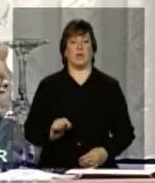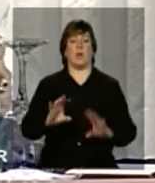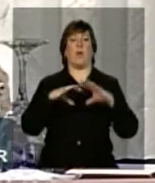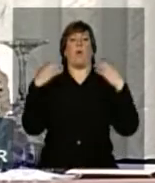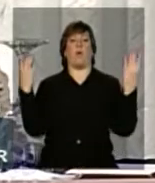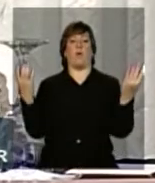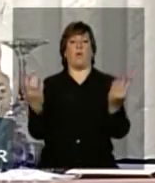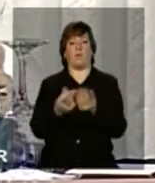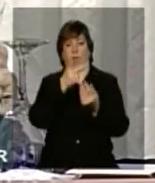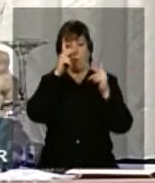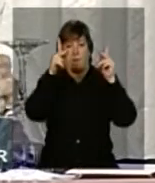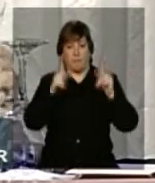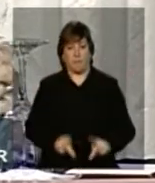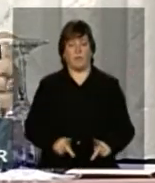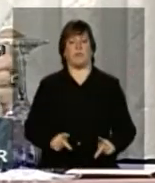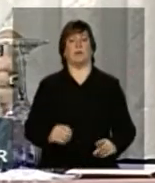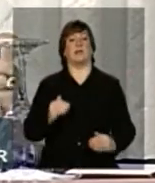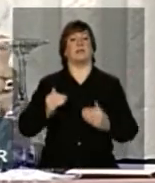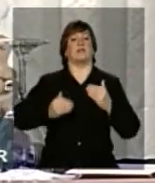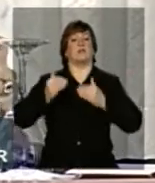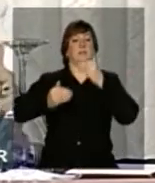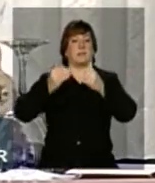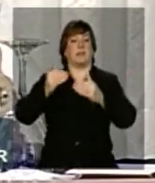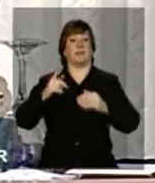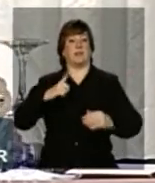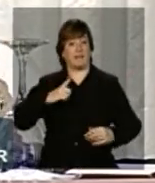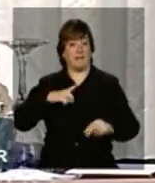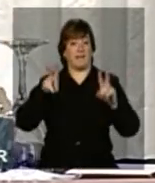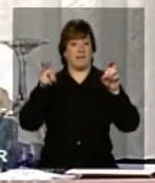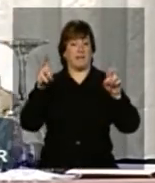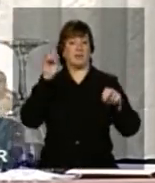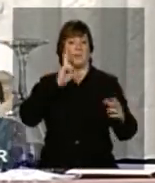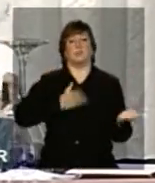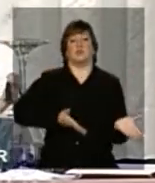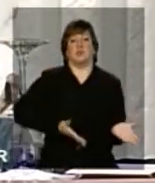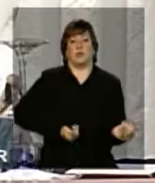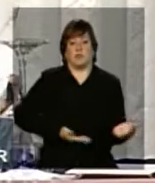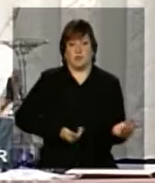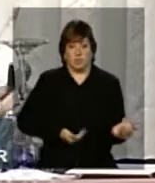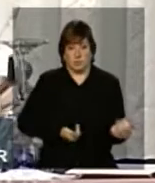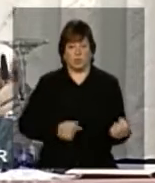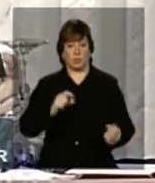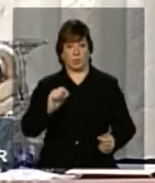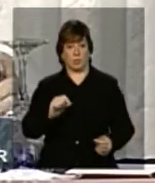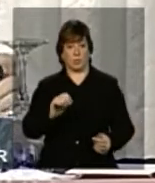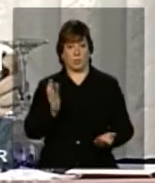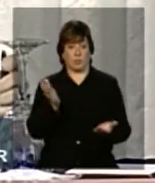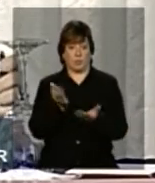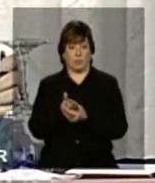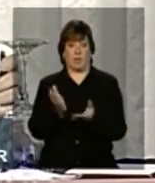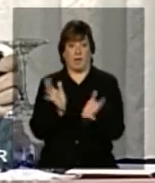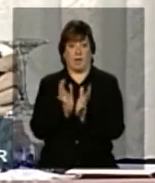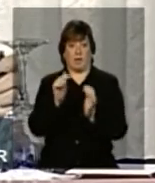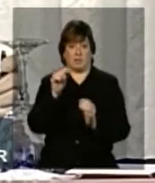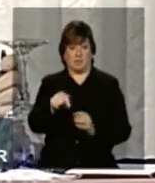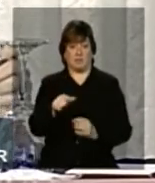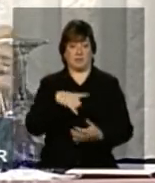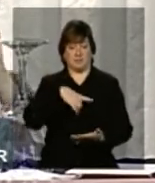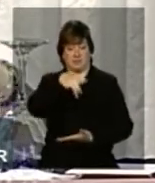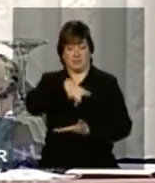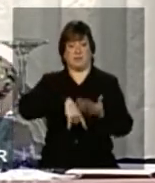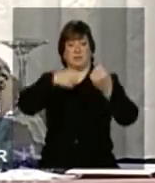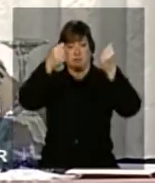Conferência de População e Desenvolvimento, que teve a temática da juventude, que na pasta de vocês tem o